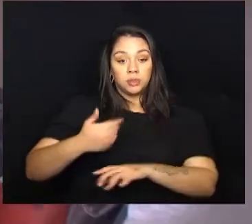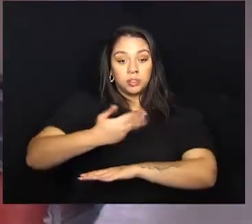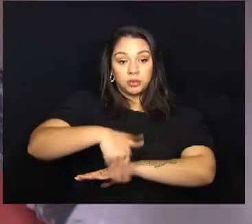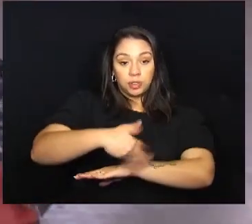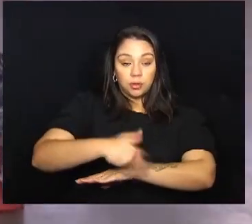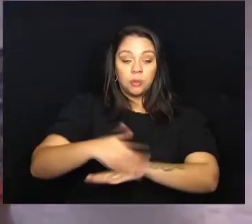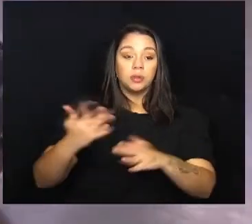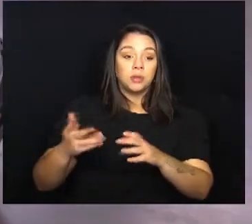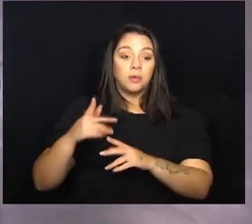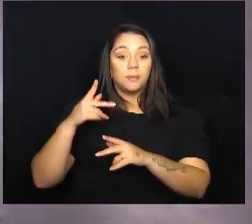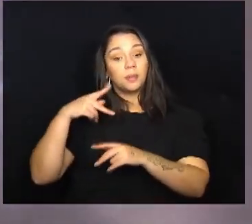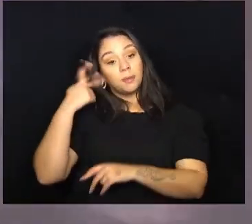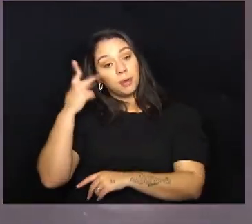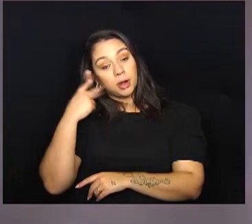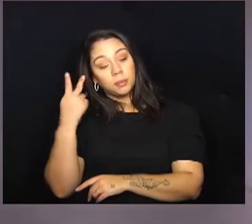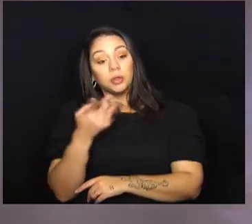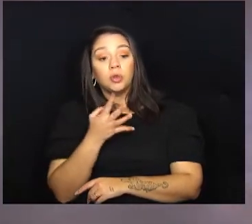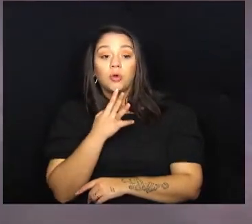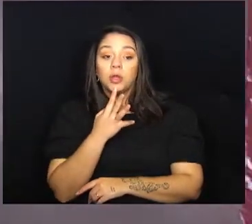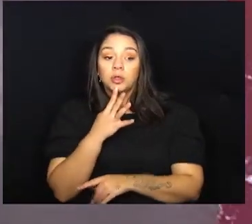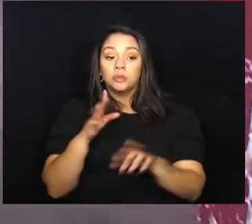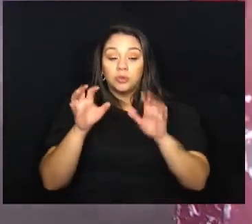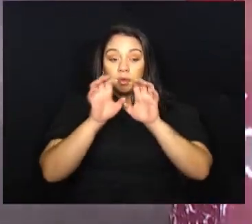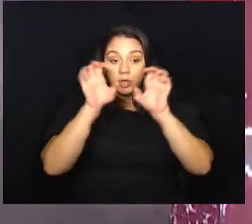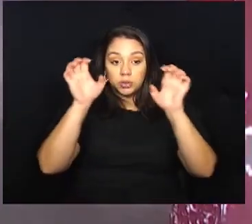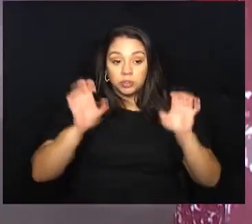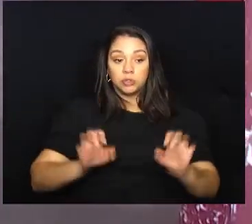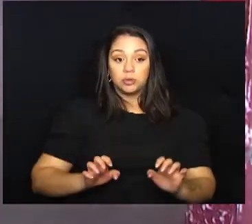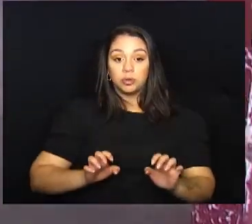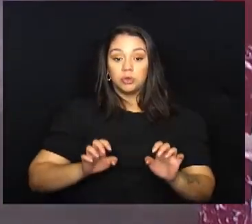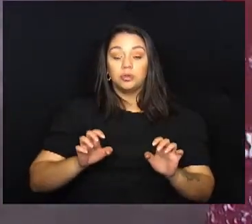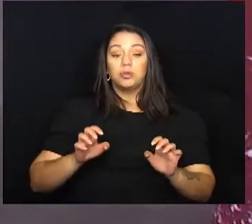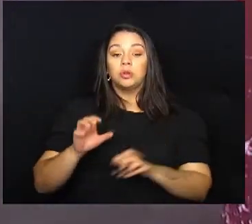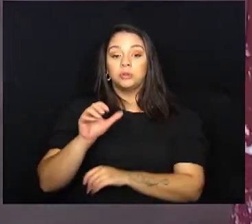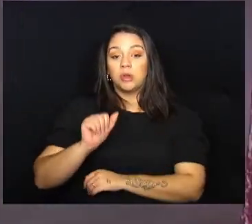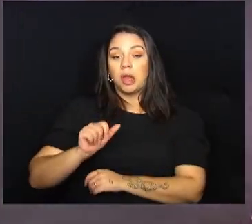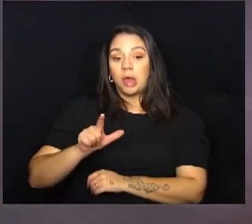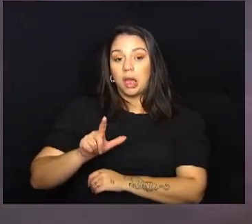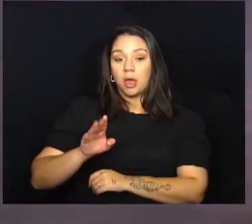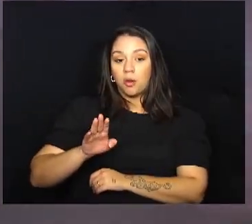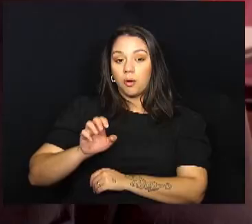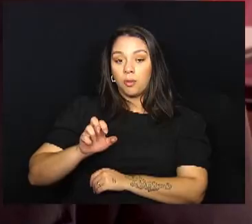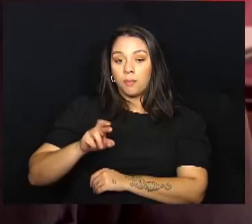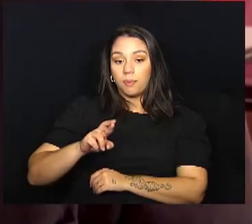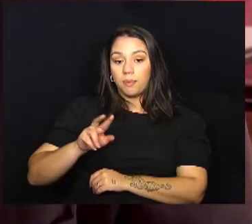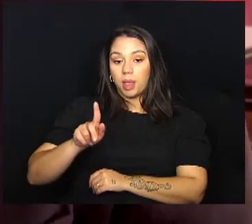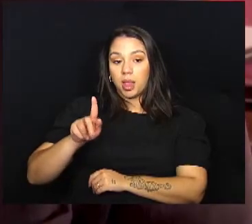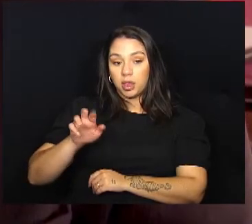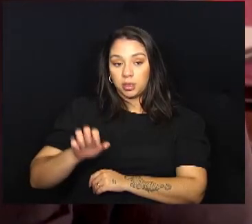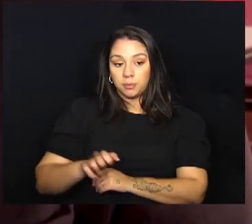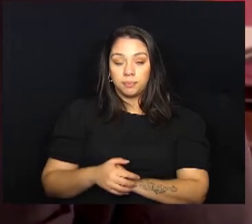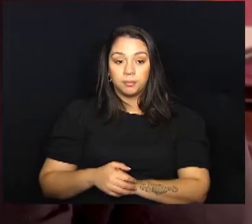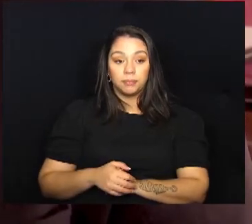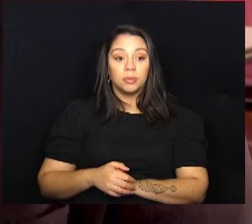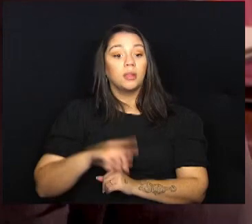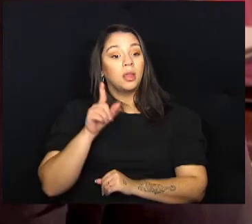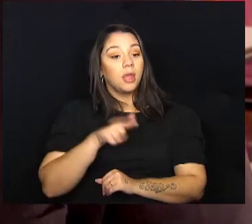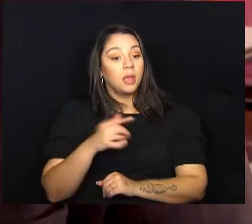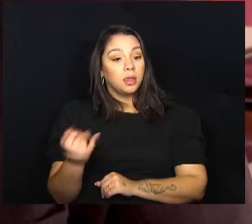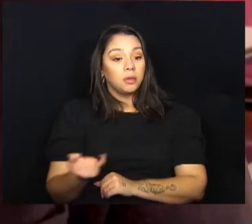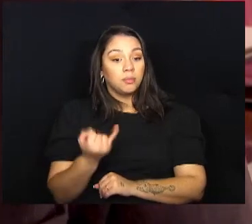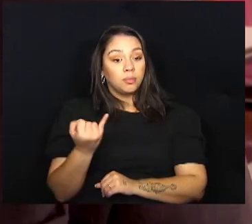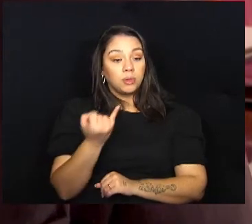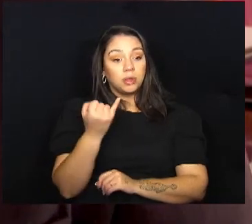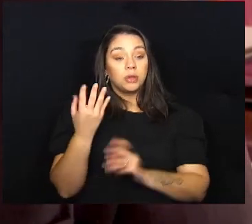os parlamentares conheceram a infraestrutura dos albergues. Ela é muito importante porque a gente vê em loco como